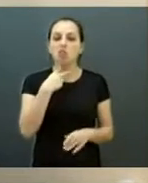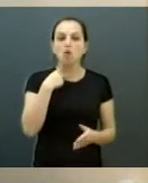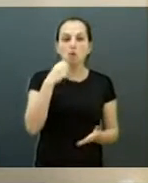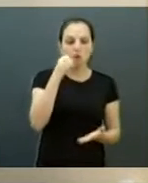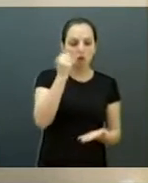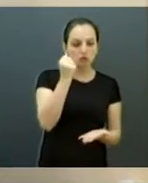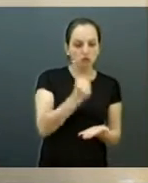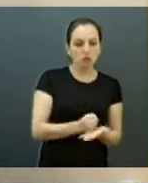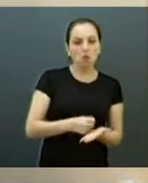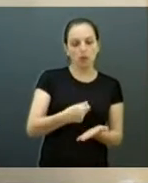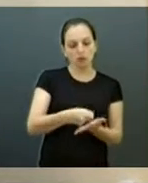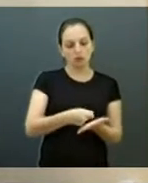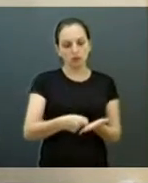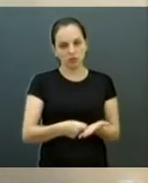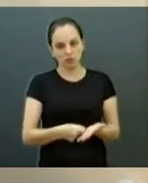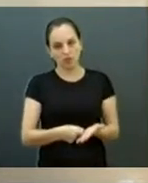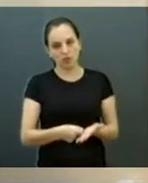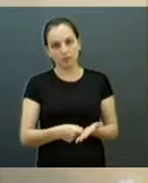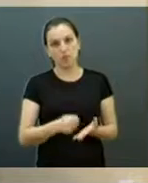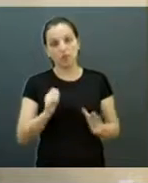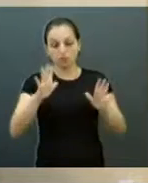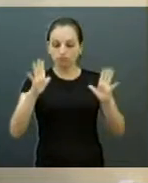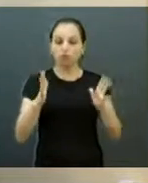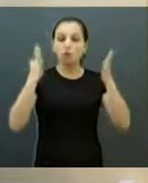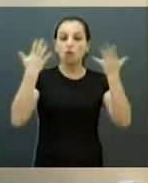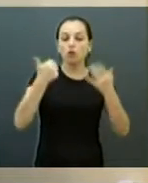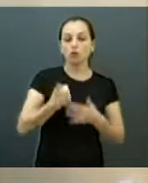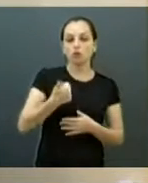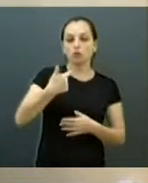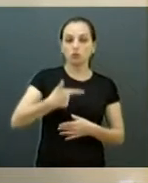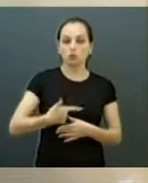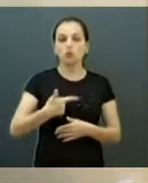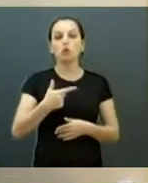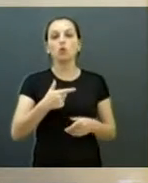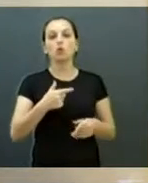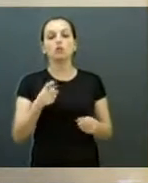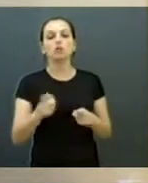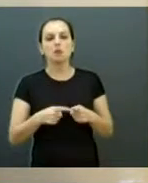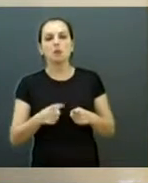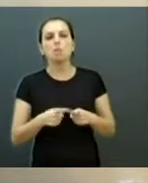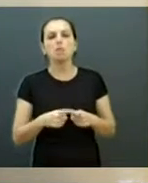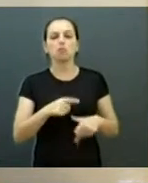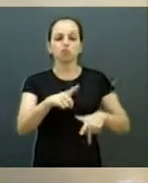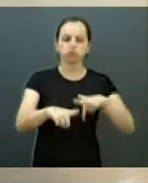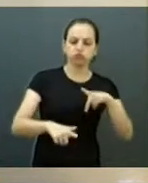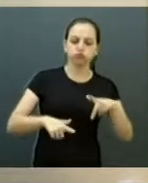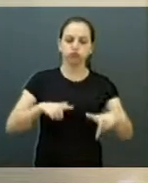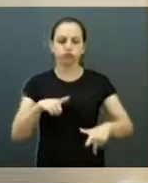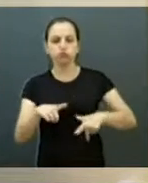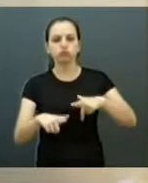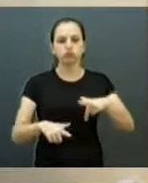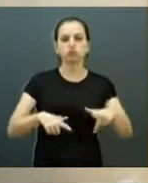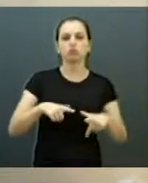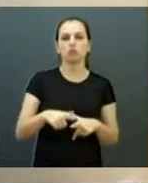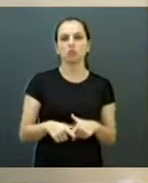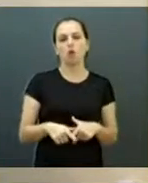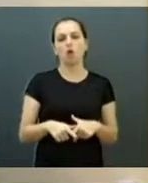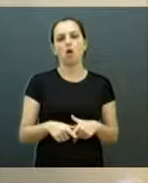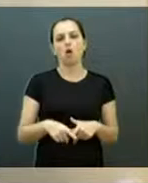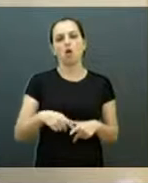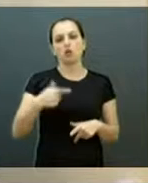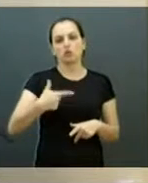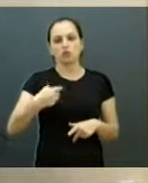então quero enaltecer os 12 metros que estão fazendo aqui 300 horas 200 horas carregando nas costas